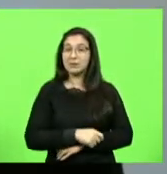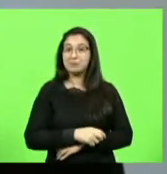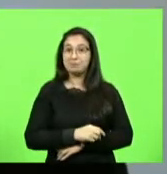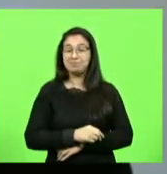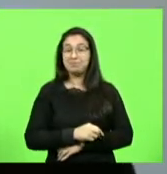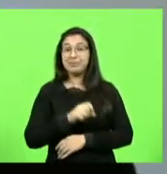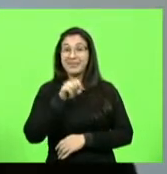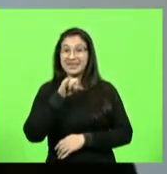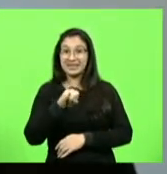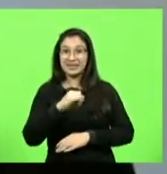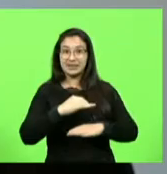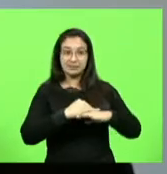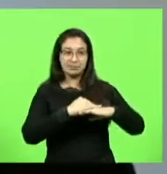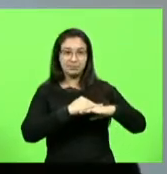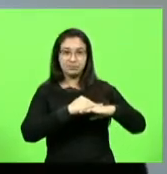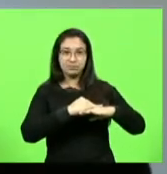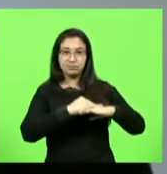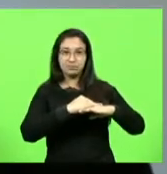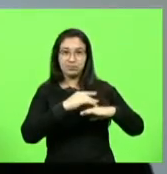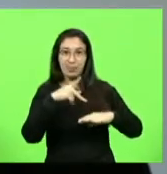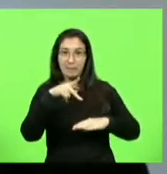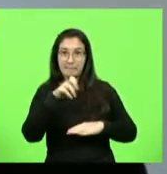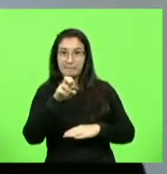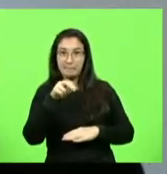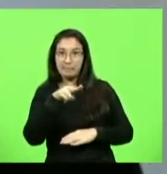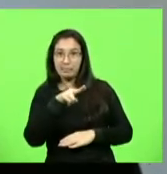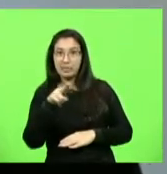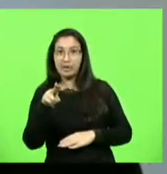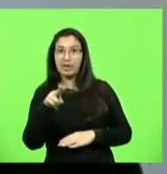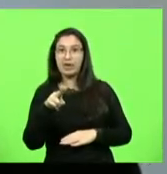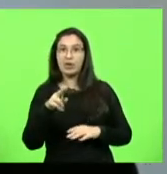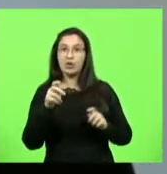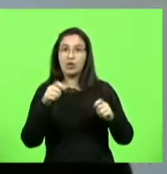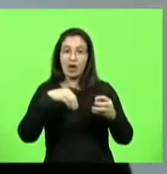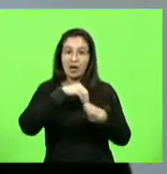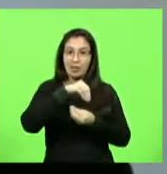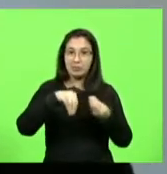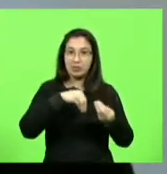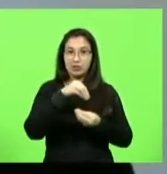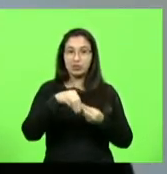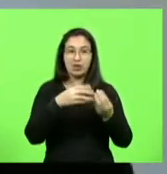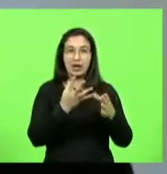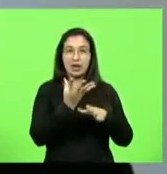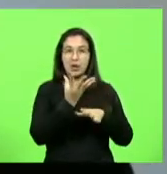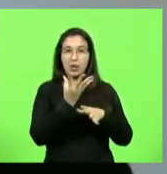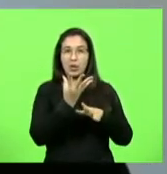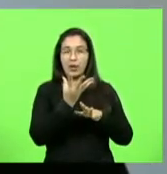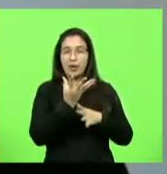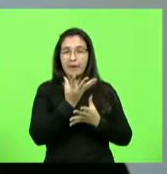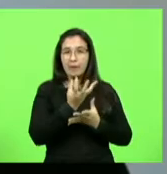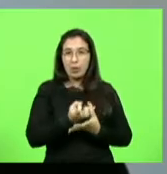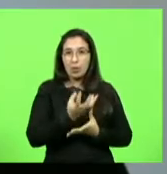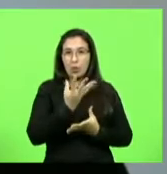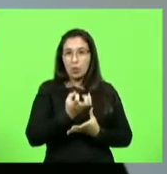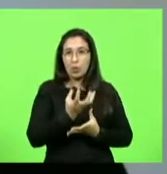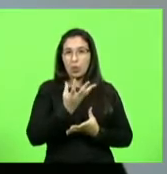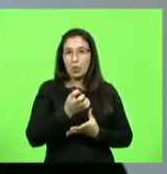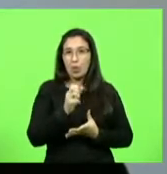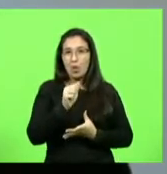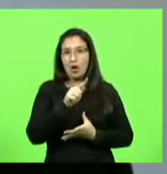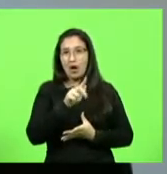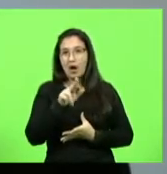fica permeável. Então, existe um... filtra a água através dessa massa asfáltica